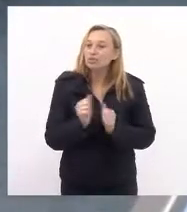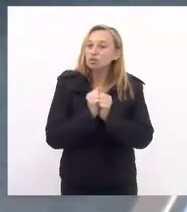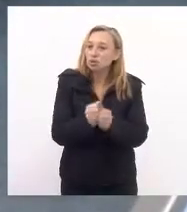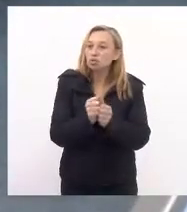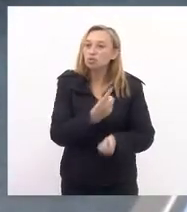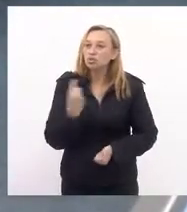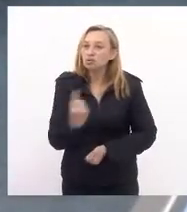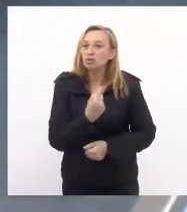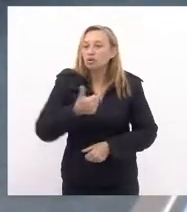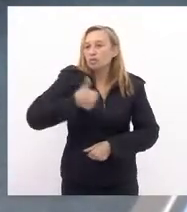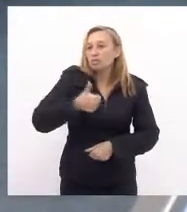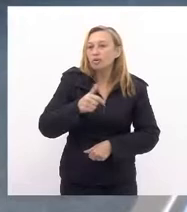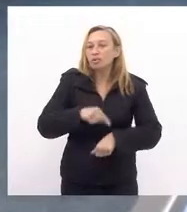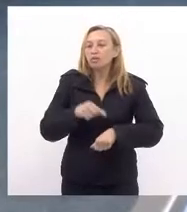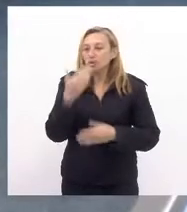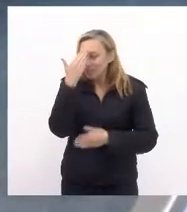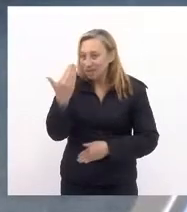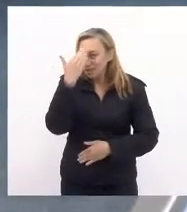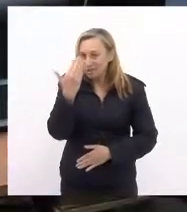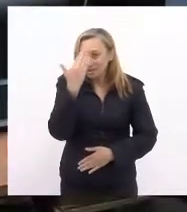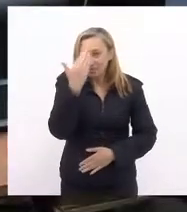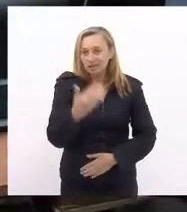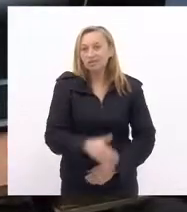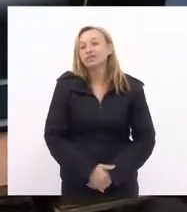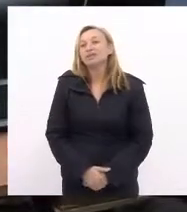Desde os primeiros eventos. Muito obrigado.